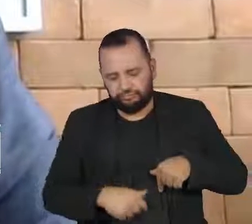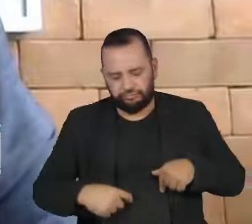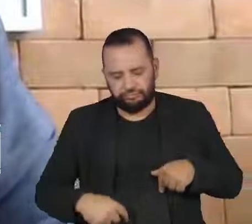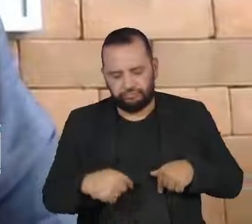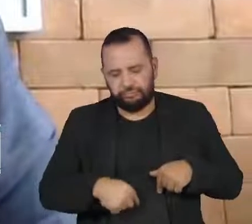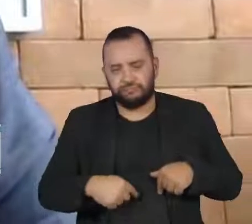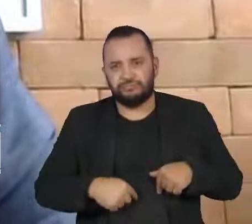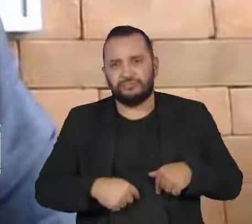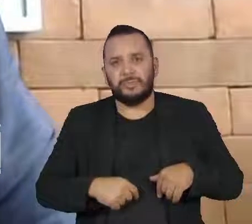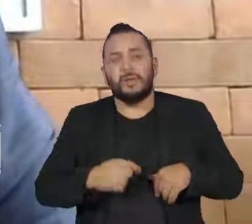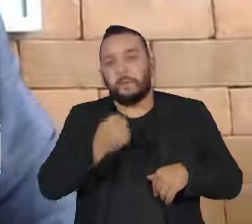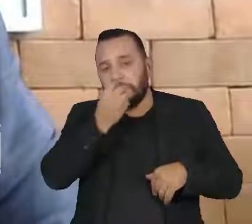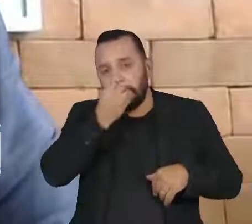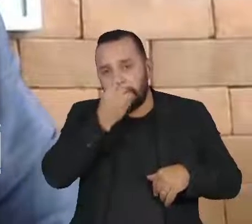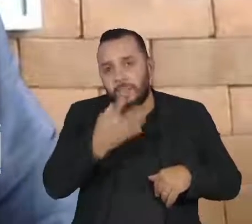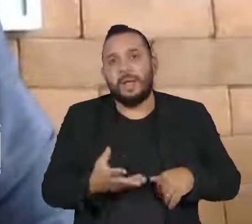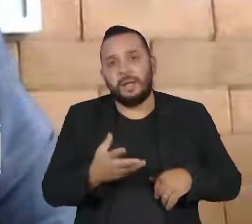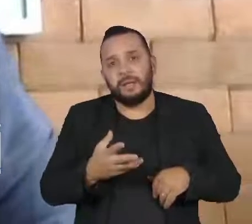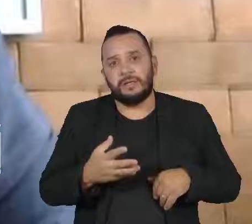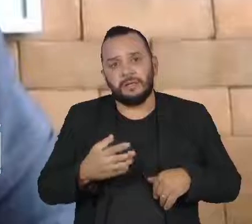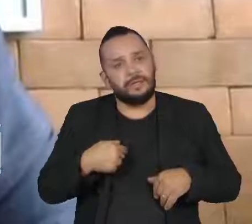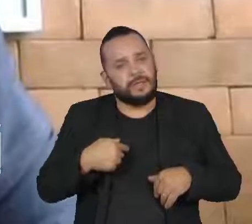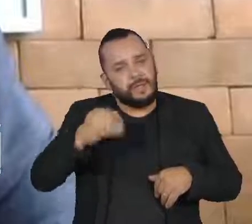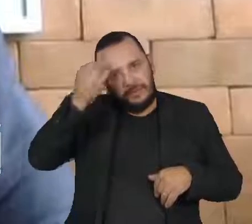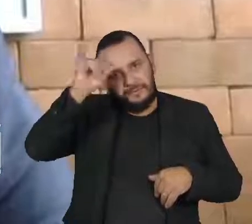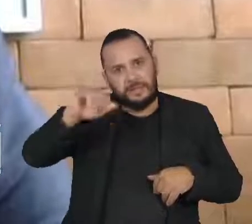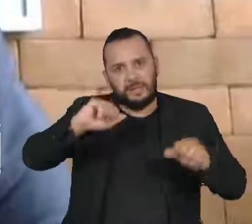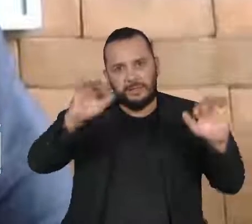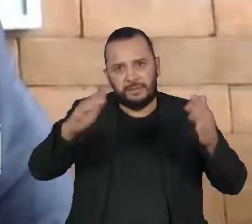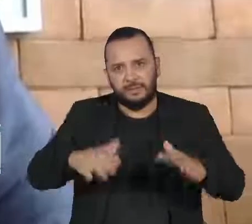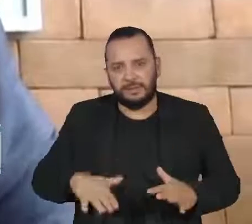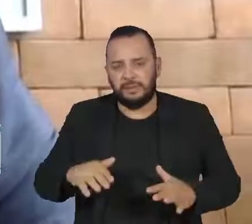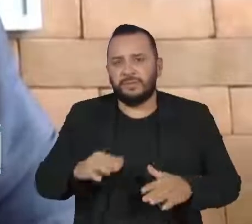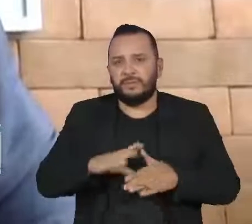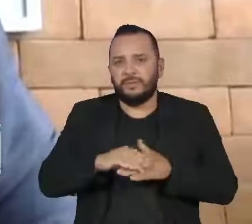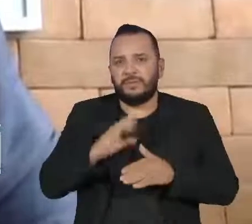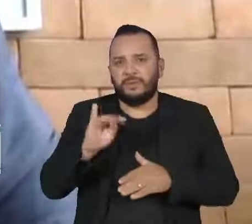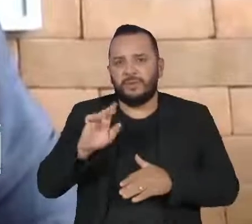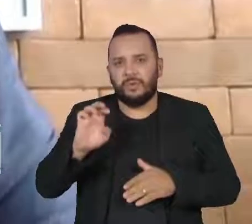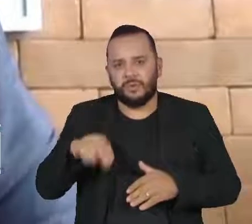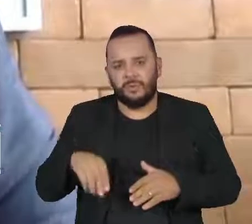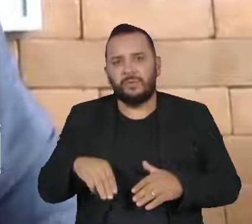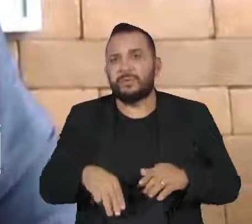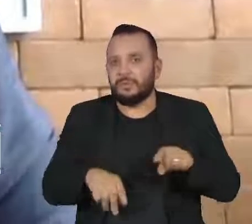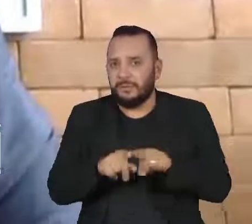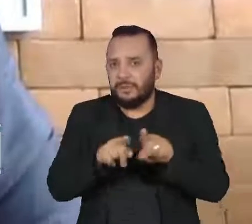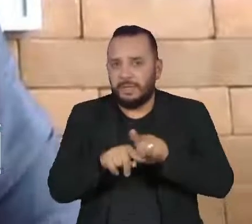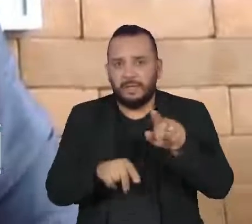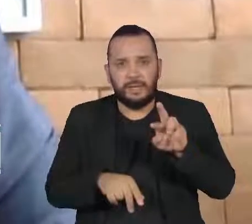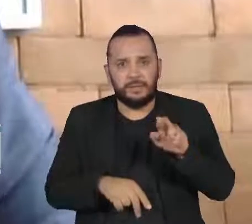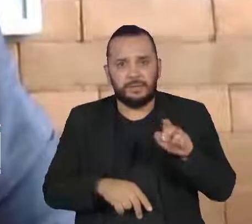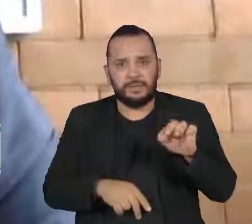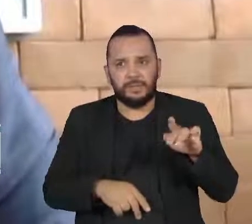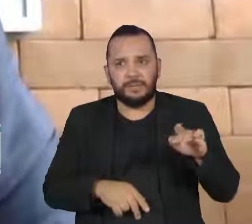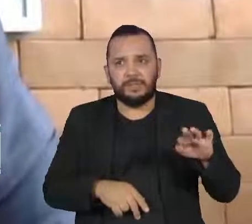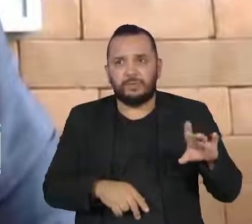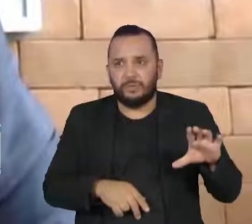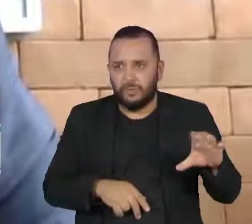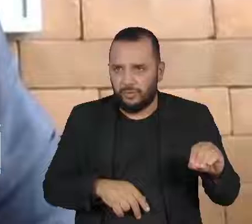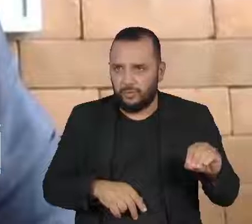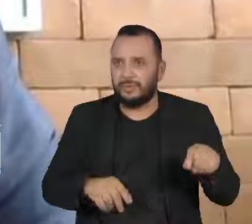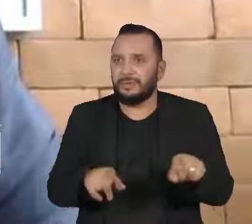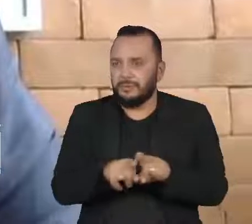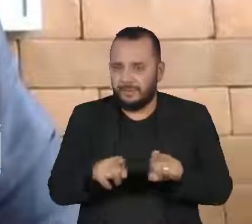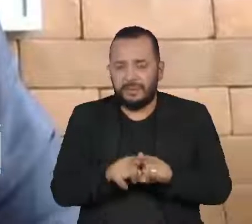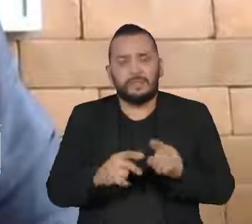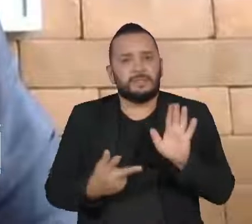que dificultam as complicações. Na doença de Crohn e na retocolite ulcerativa, também a cirurgia é uma